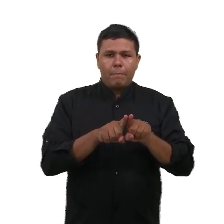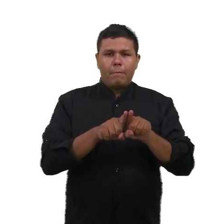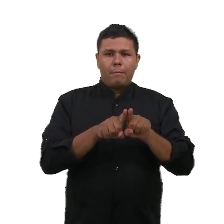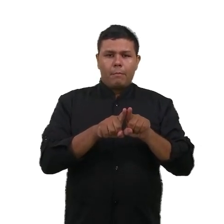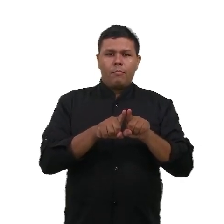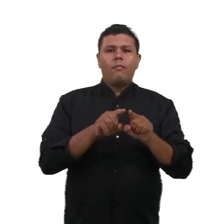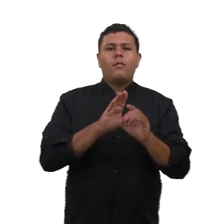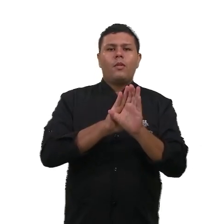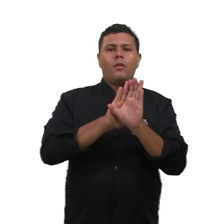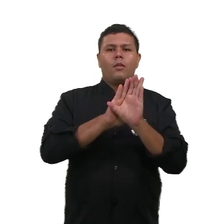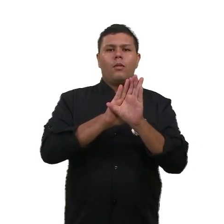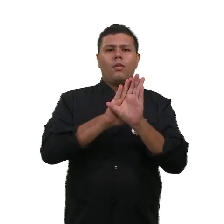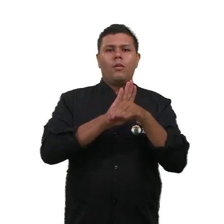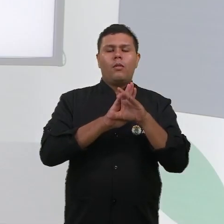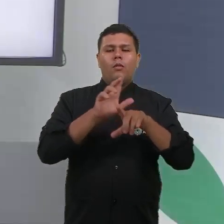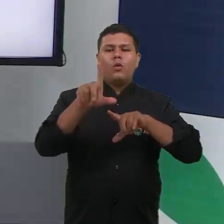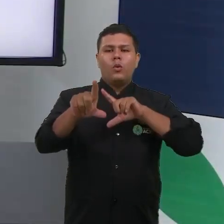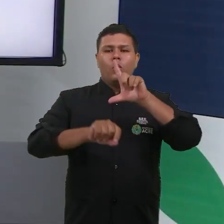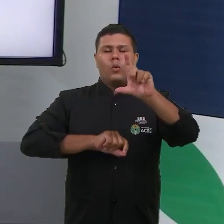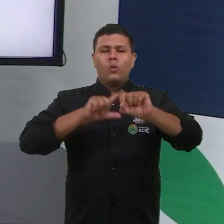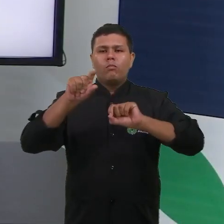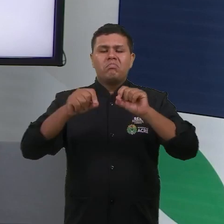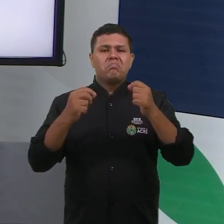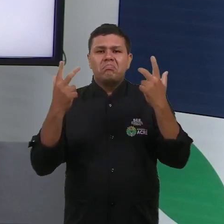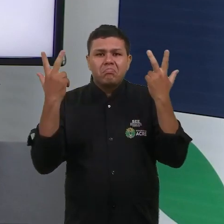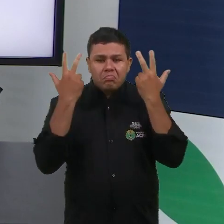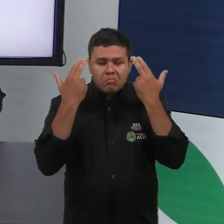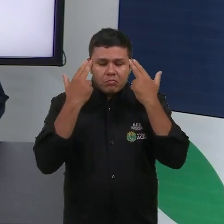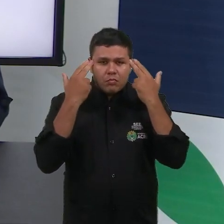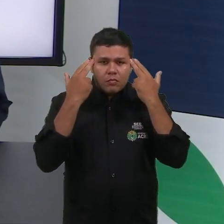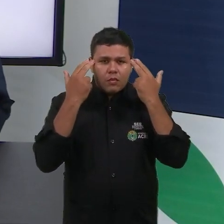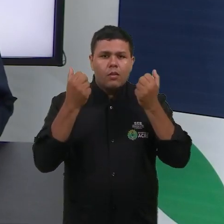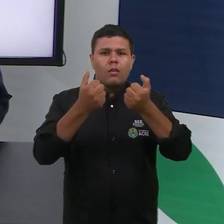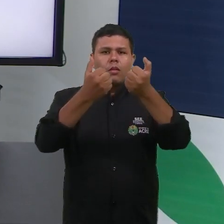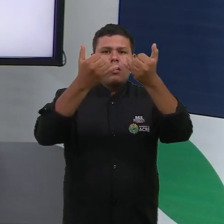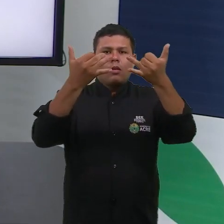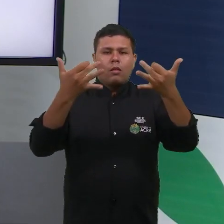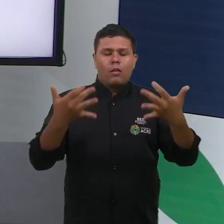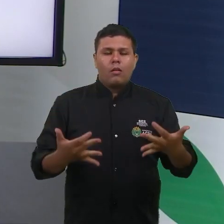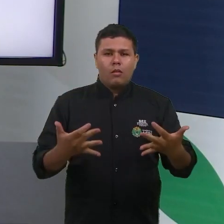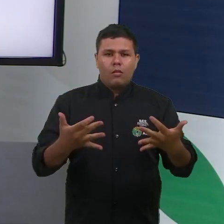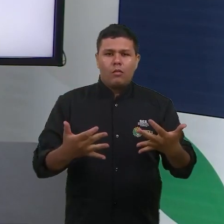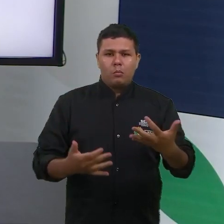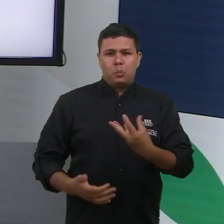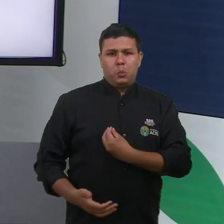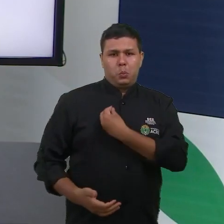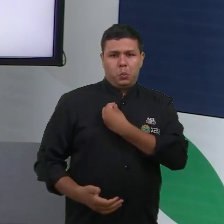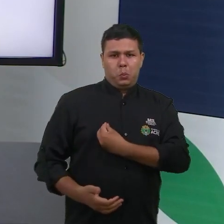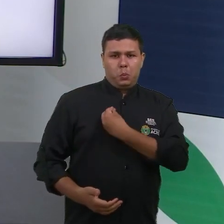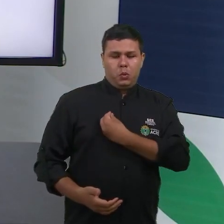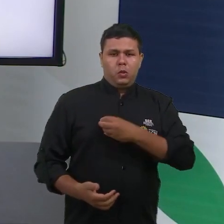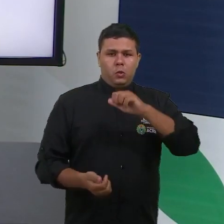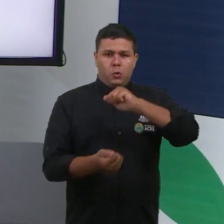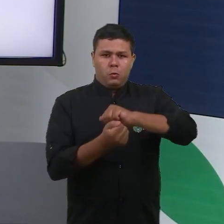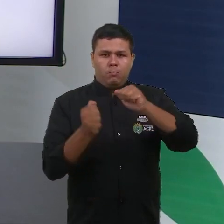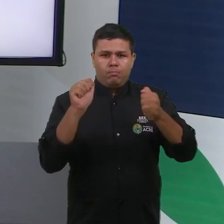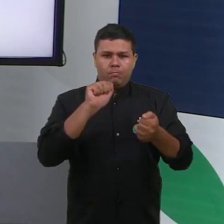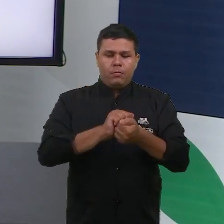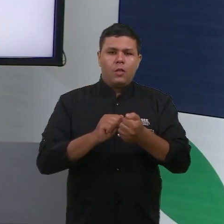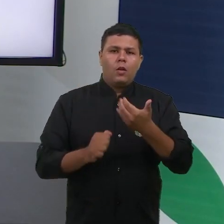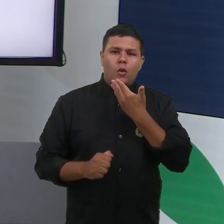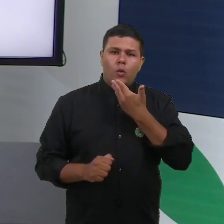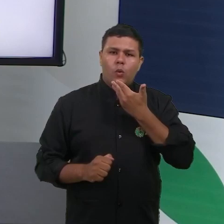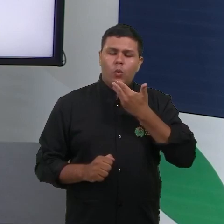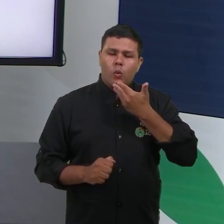o conceito de seleção natural, que fala o quê? O ser vivo melhor adaptado àquele ambiente é o